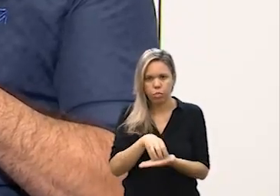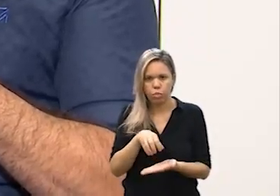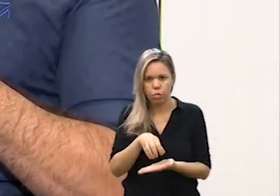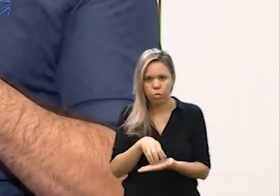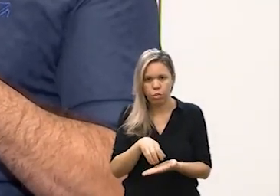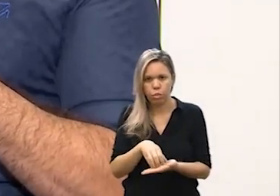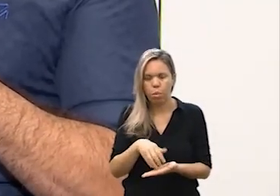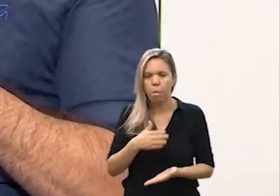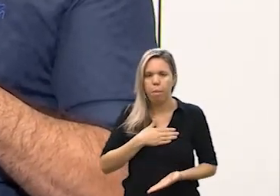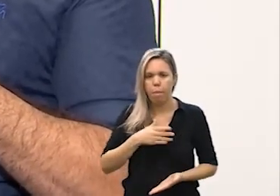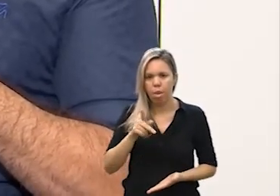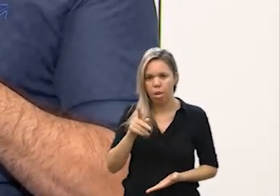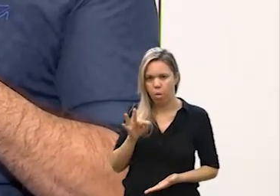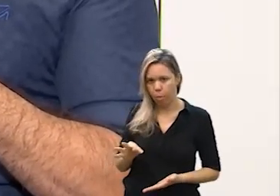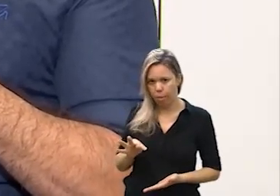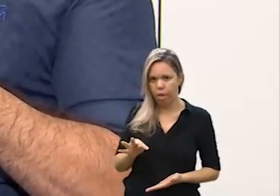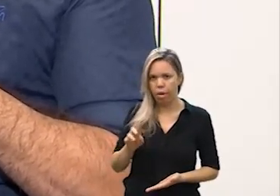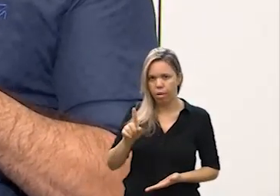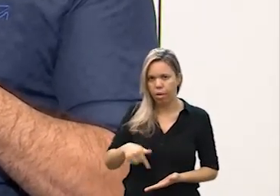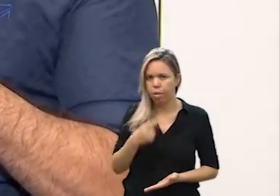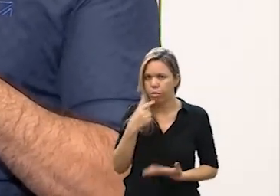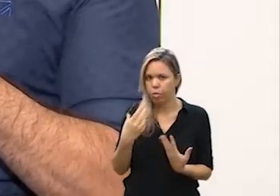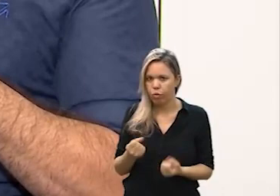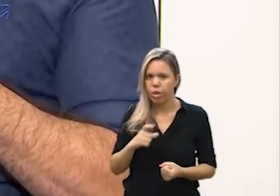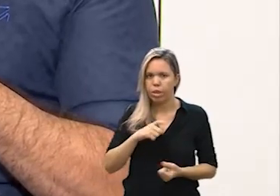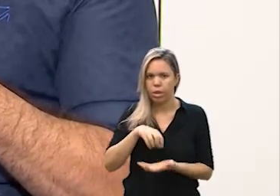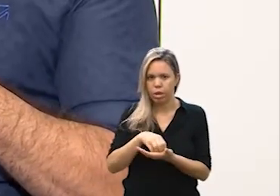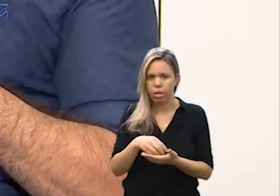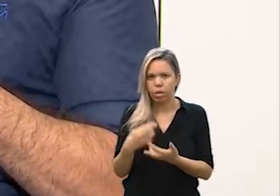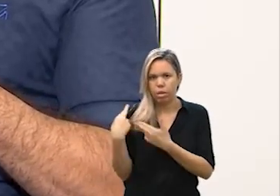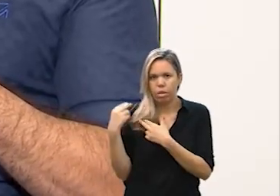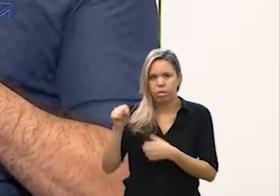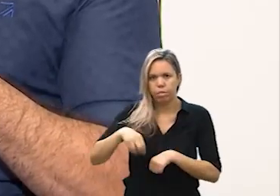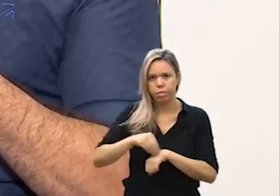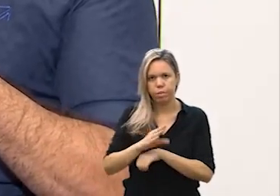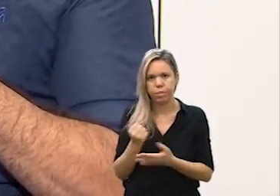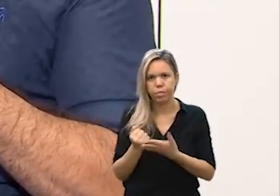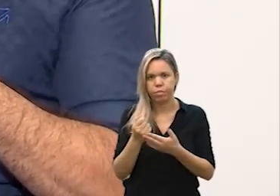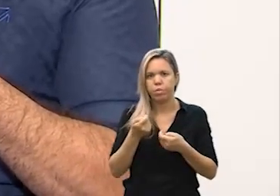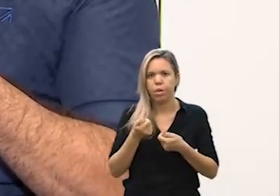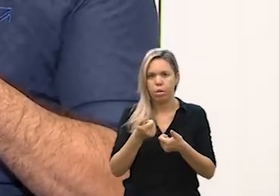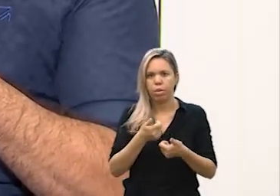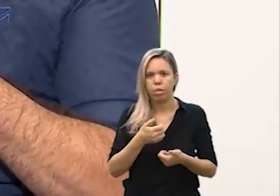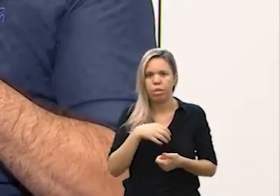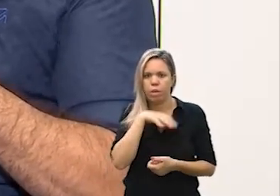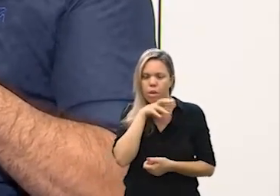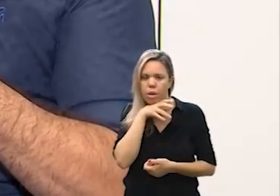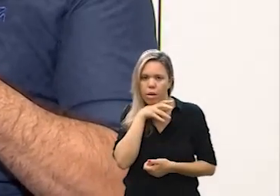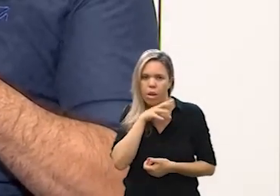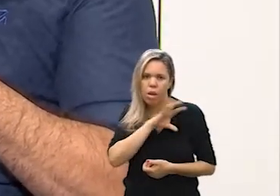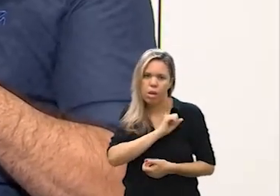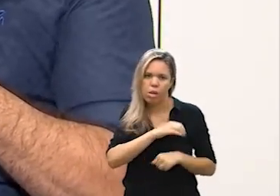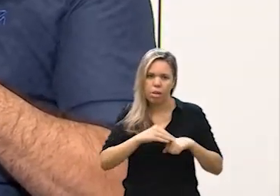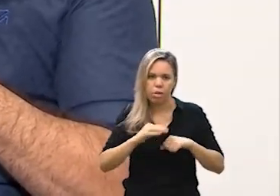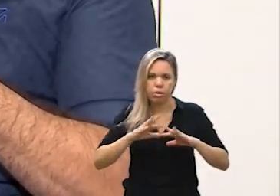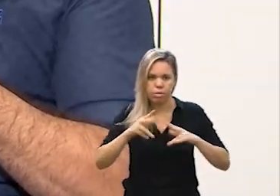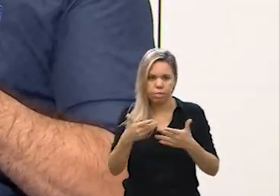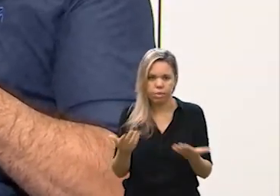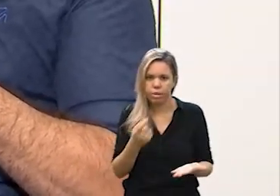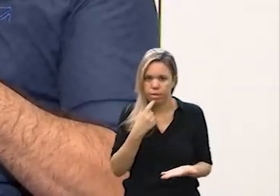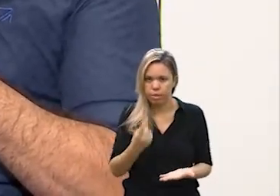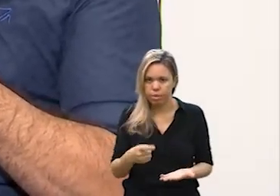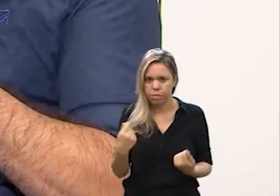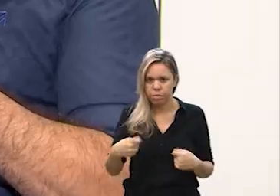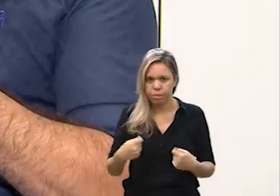Meu Pet e vai contemplar Campinas e vai tomar conta, sim, pelo bem dos nossos bichinhos e amor, né, a todos eles aí.